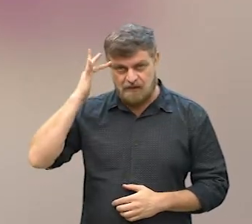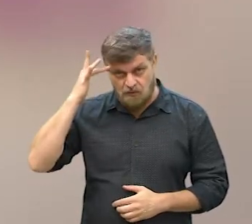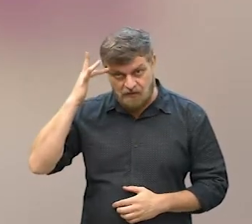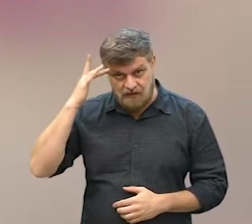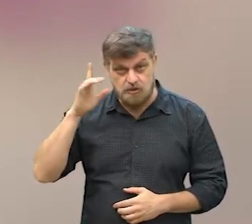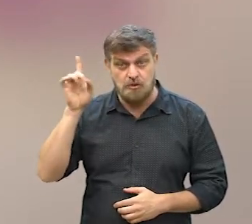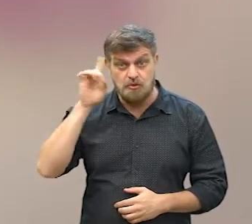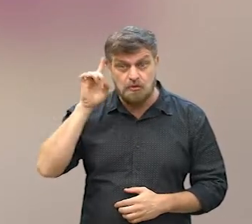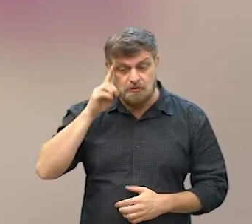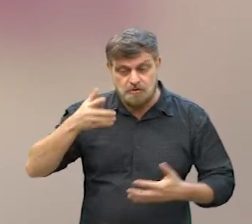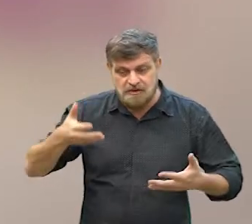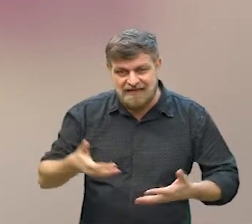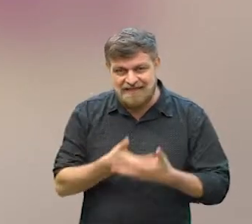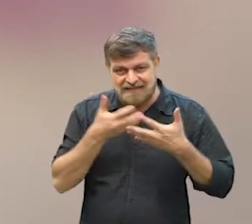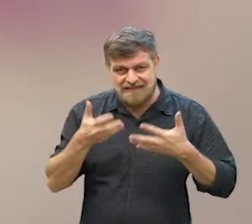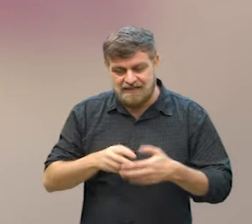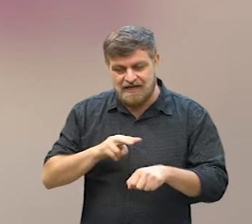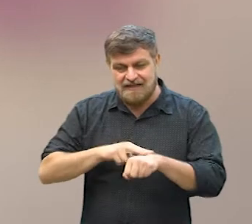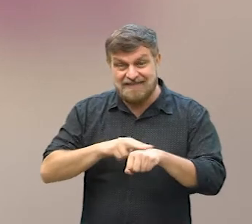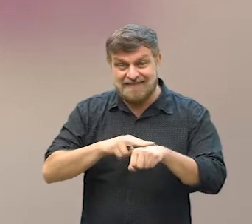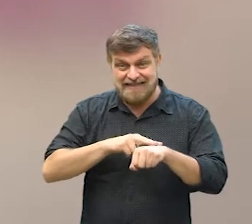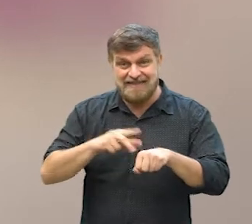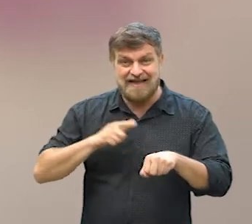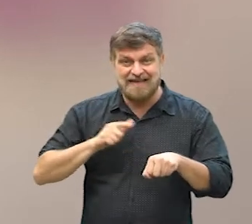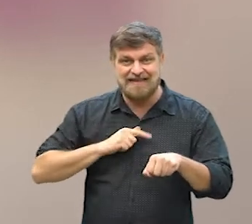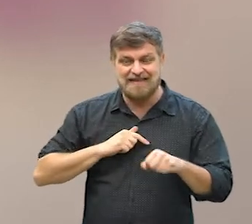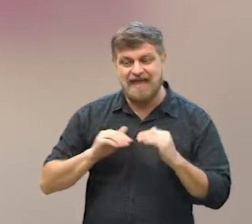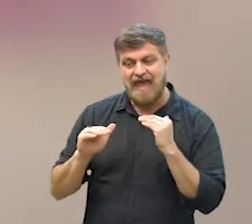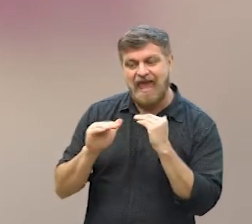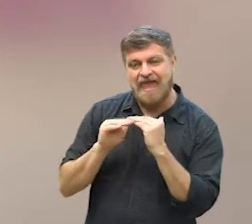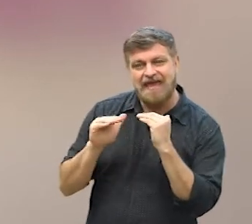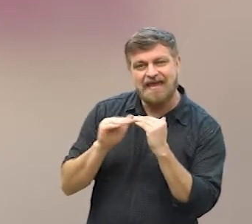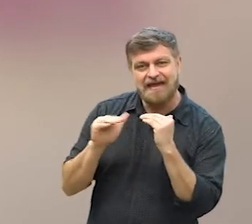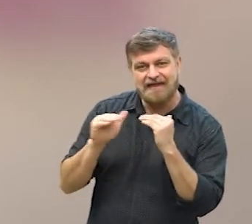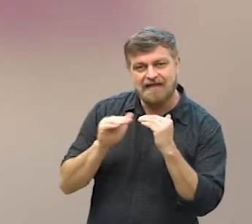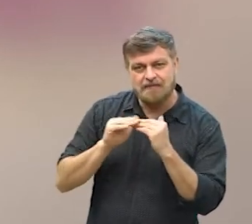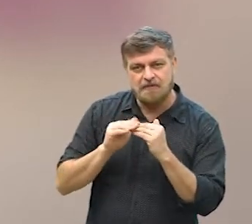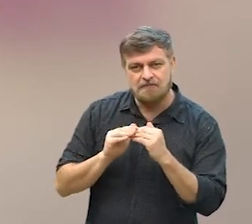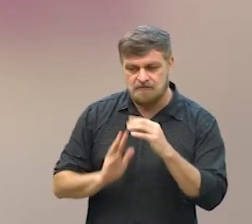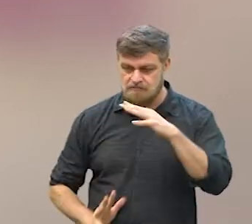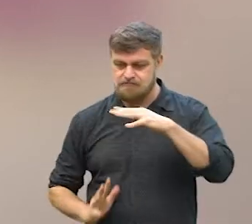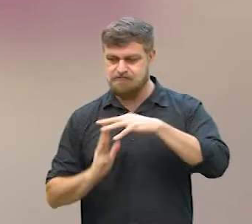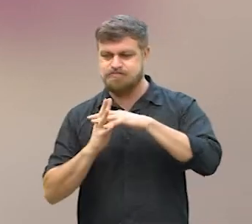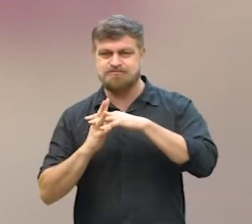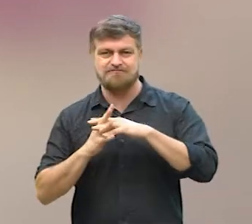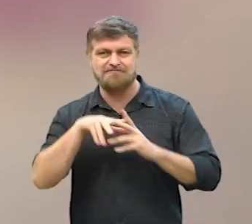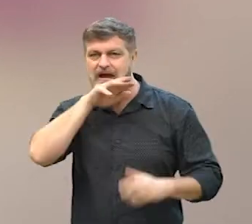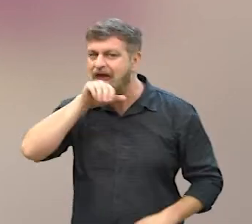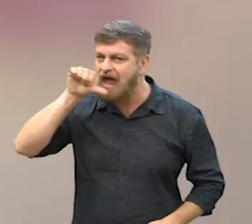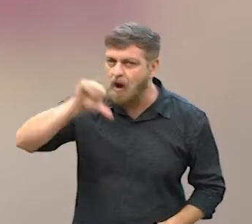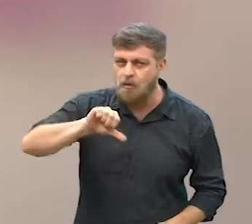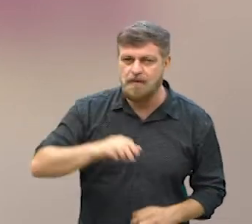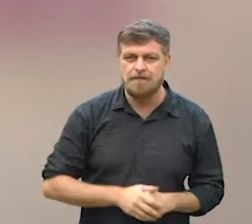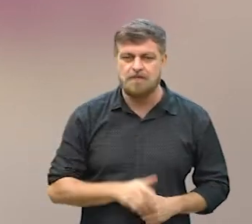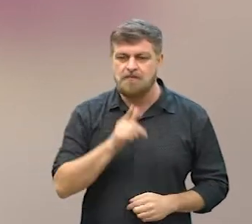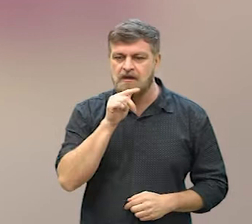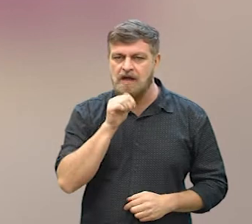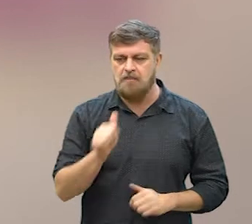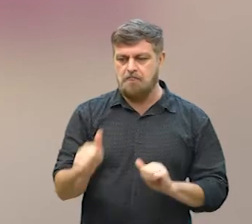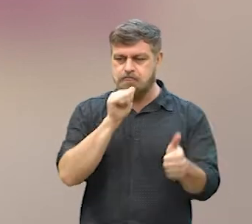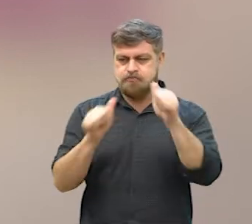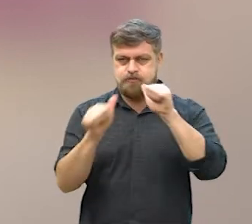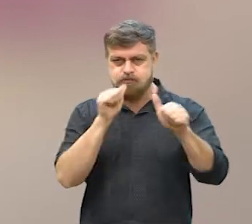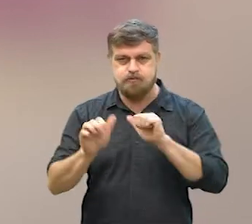tem que ser a rotina, né? Trazer a salada, você comer tudo em equilíbrio, tudo em excesso faz mal. Então, se você falar para